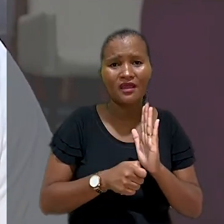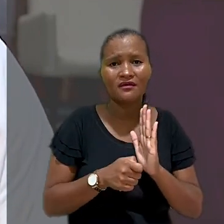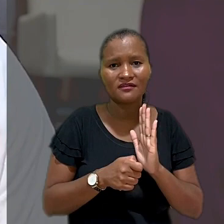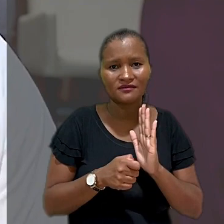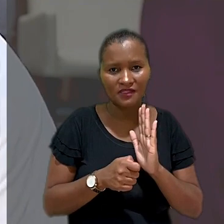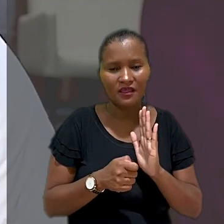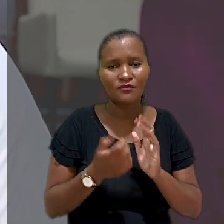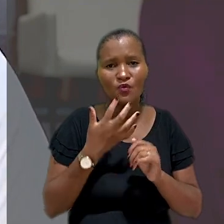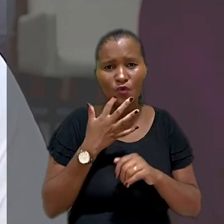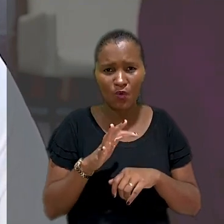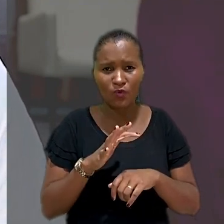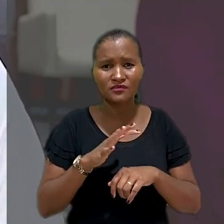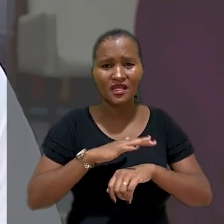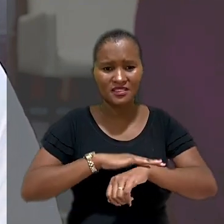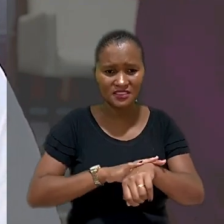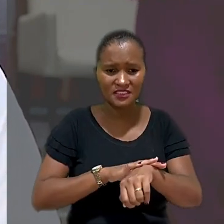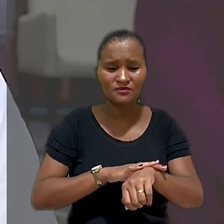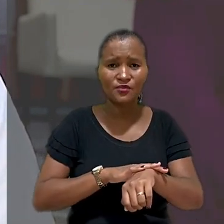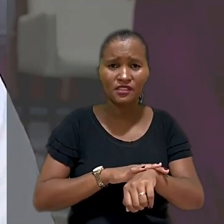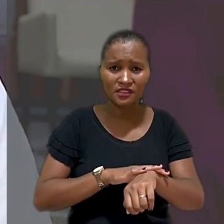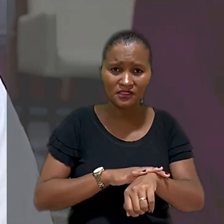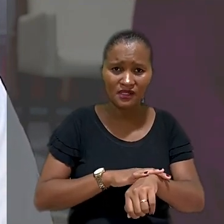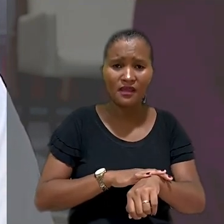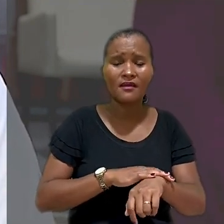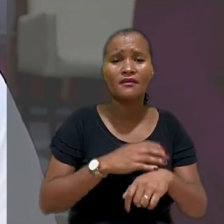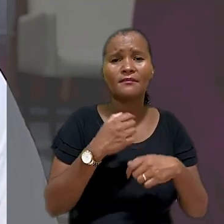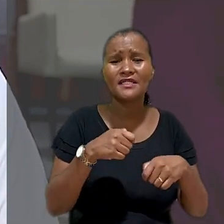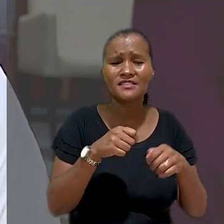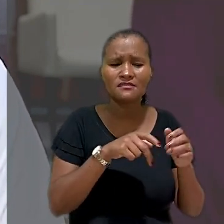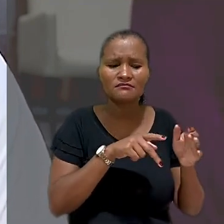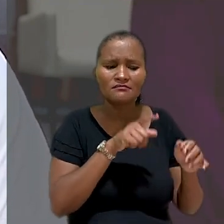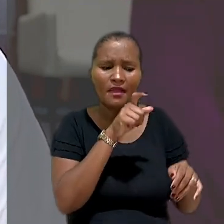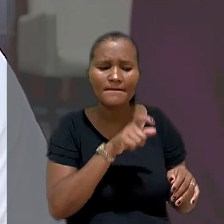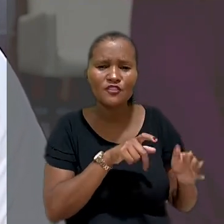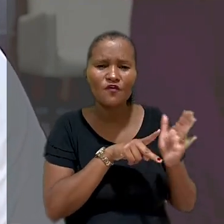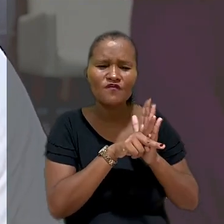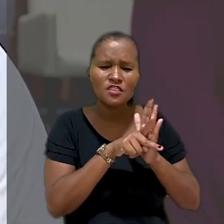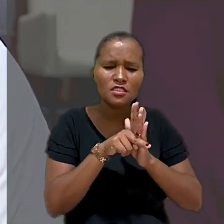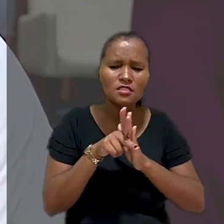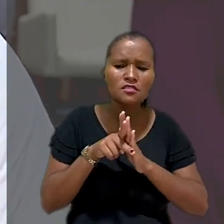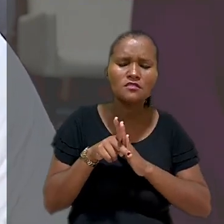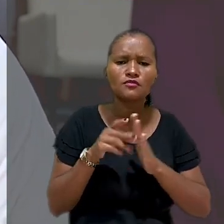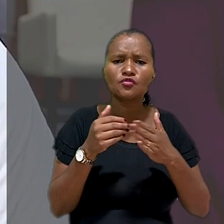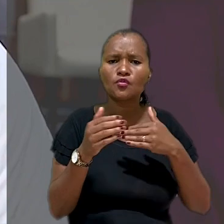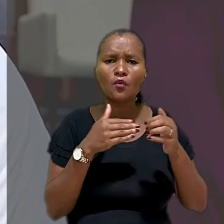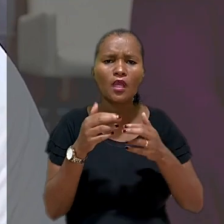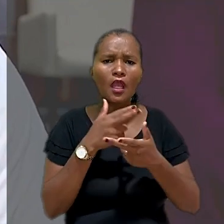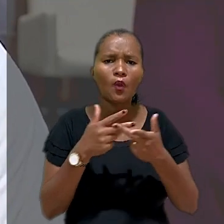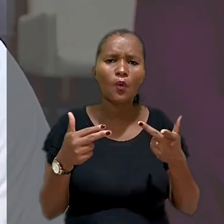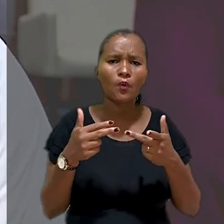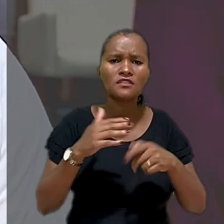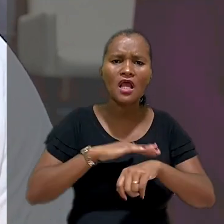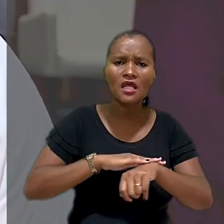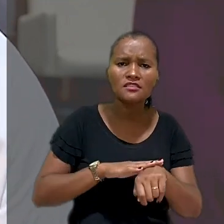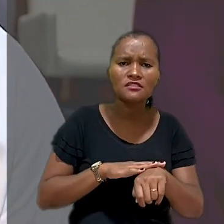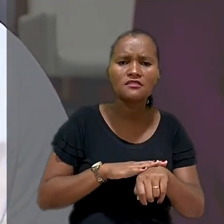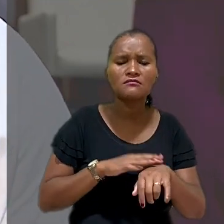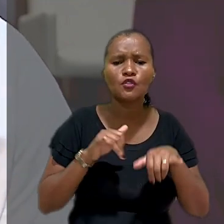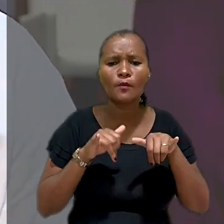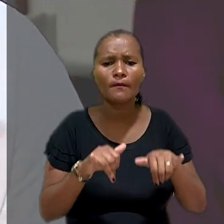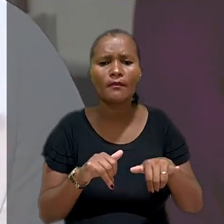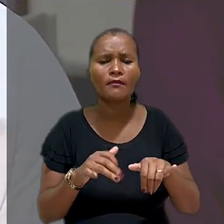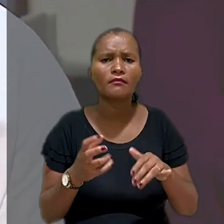des alada que é que está na luta an racista seja uma uma fiscalizadora de qualquer ato